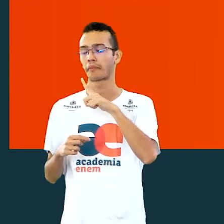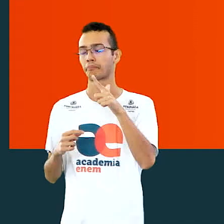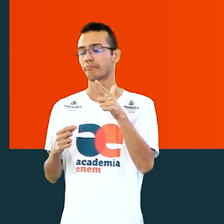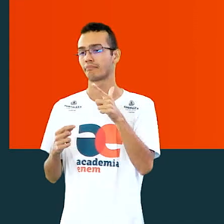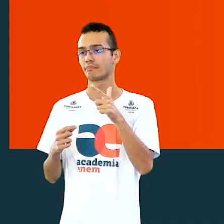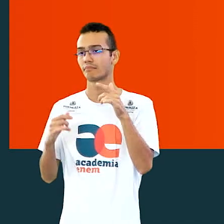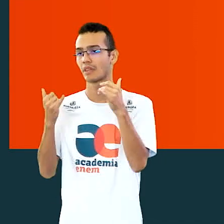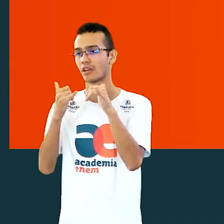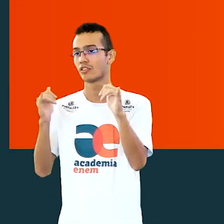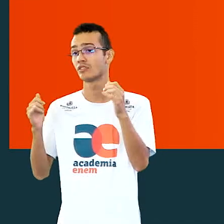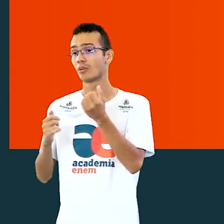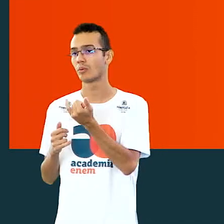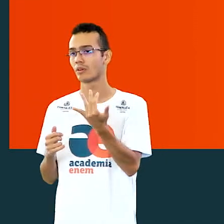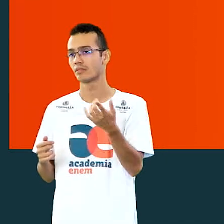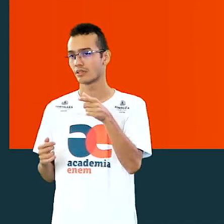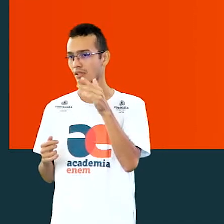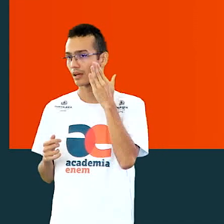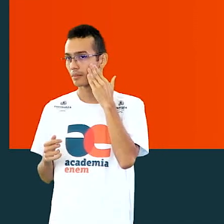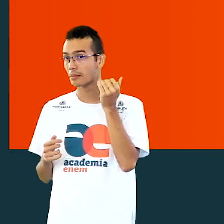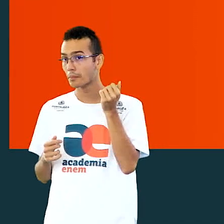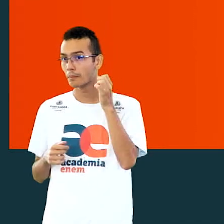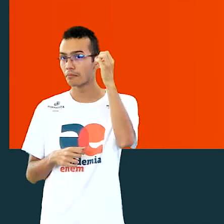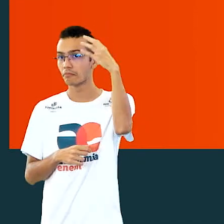Alguém tem noção?